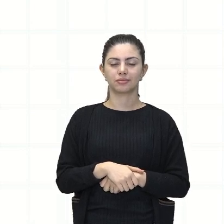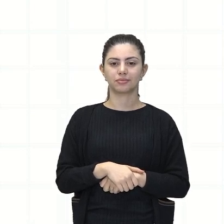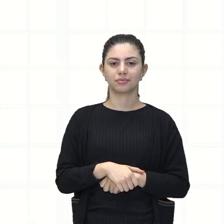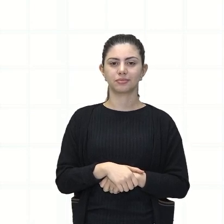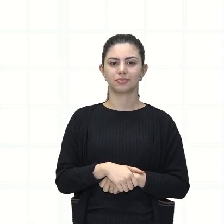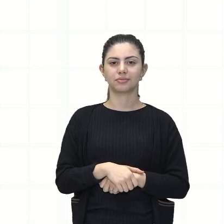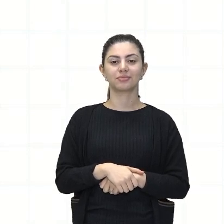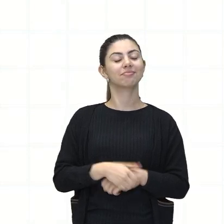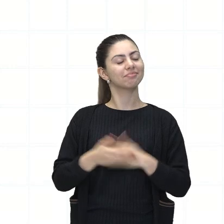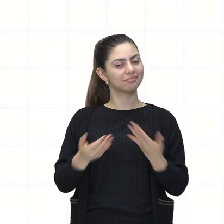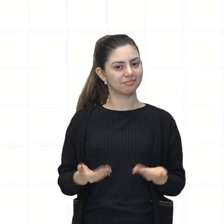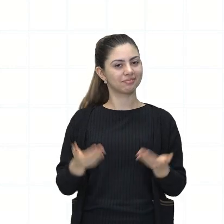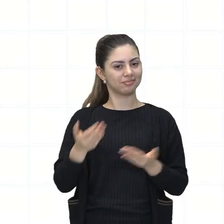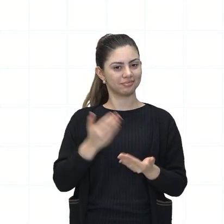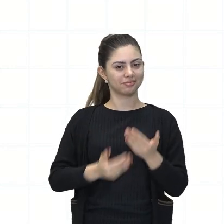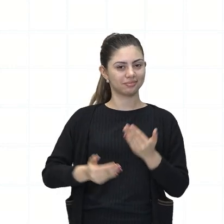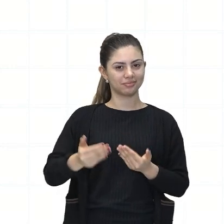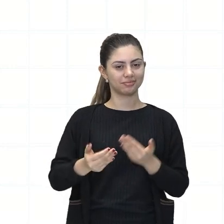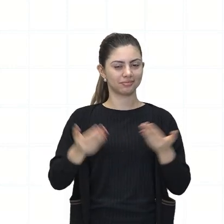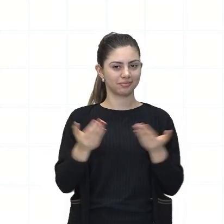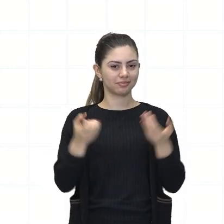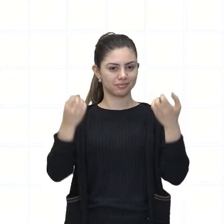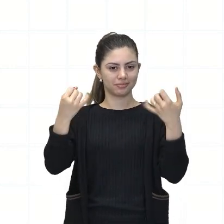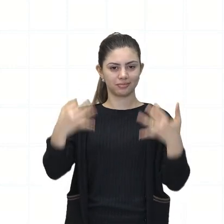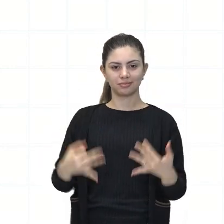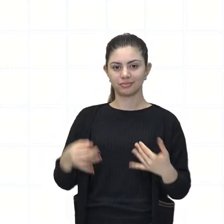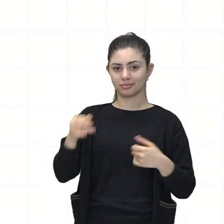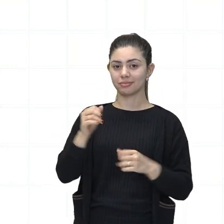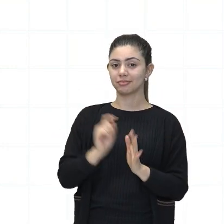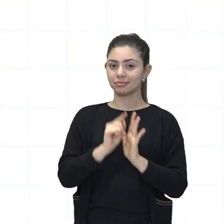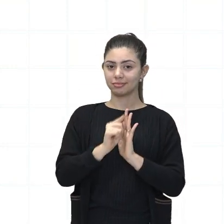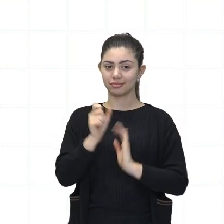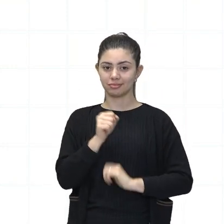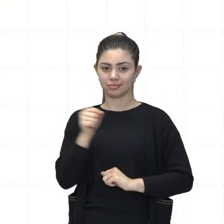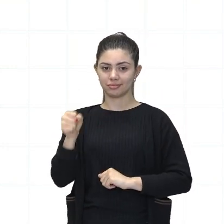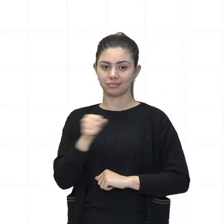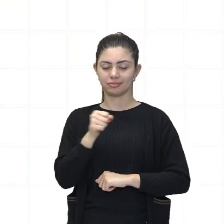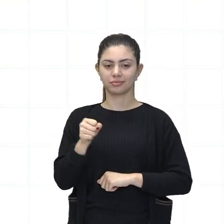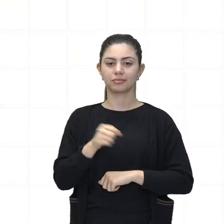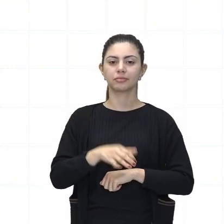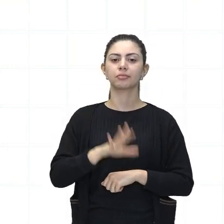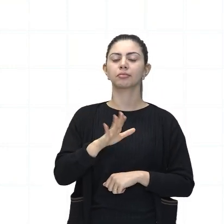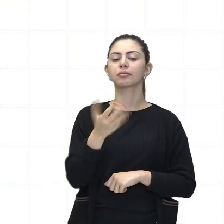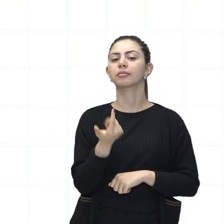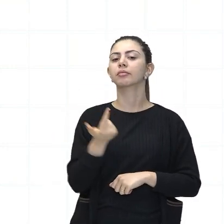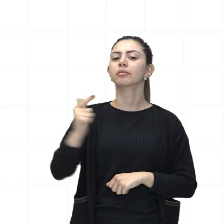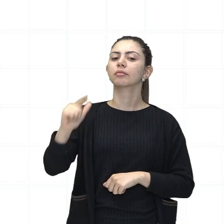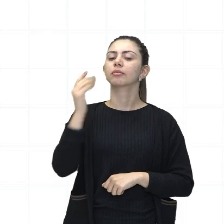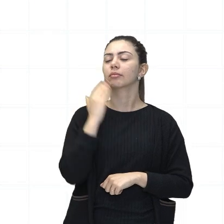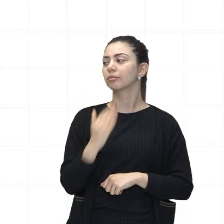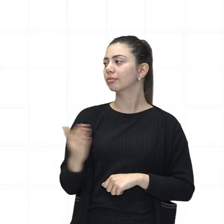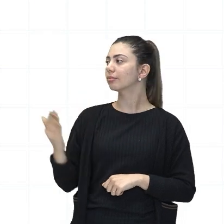Vamos continuar um pouquinho mais sobre journalistic genres. O próximo que nós vamos ver aqui é